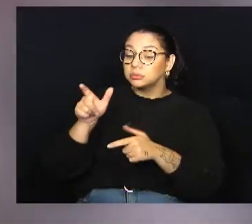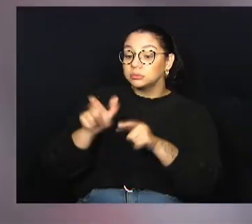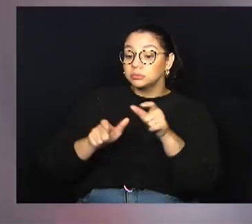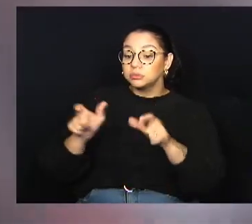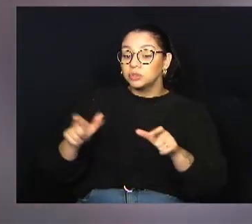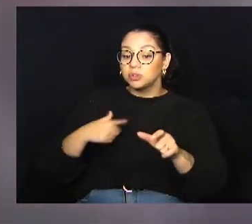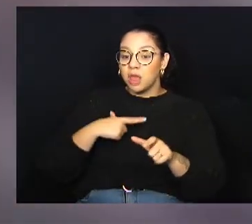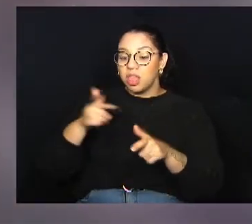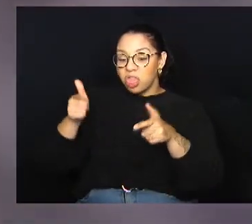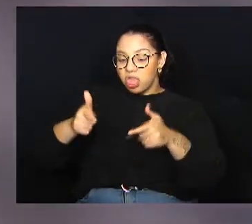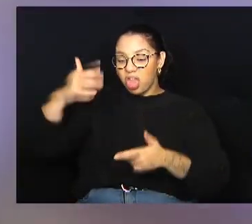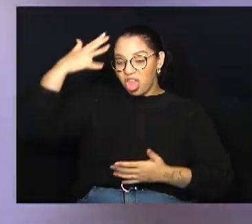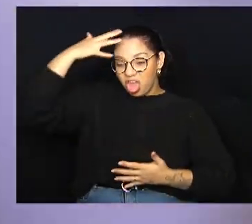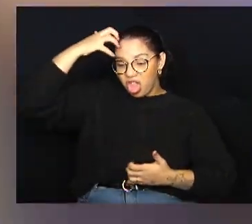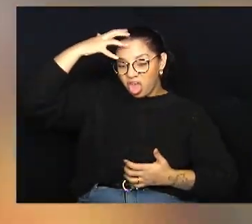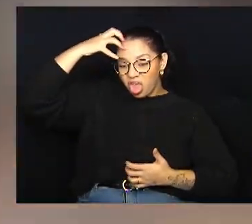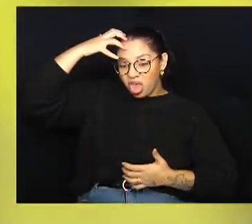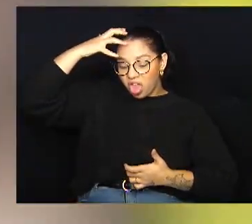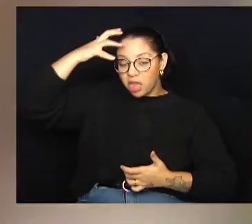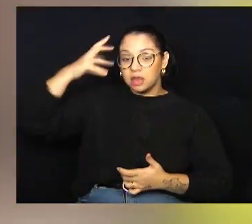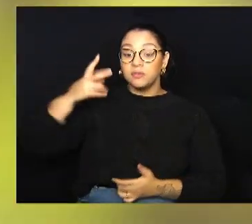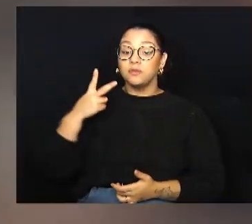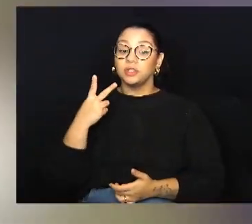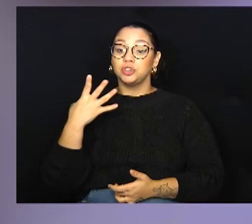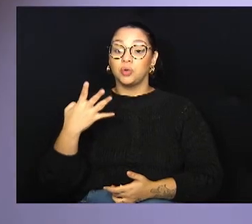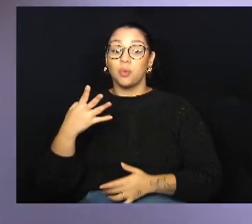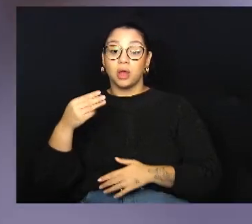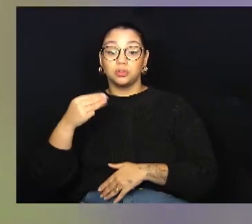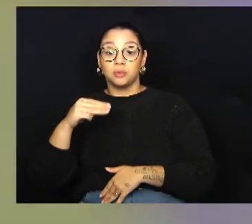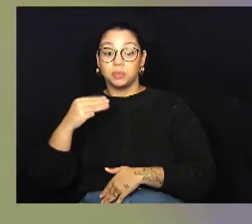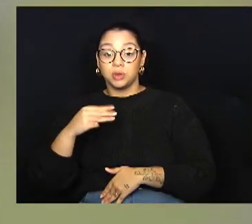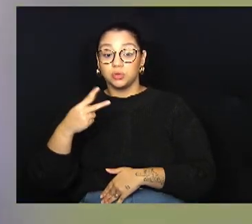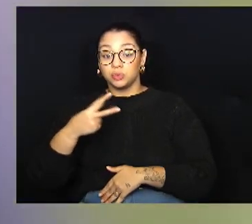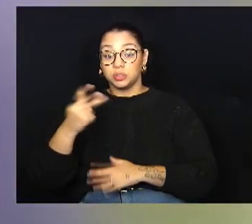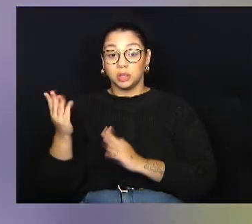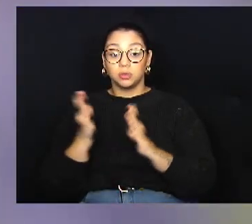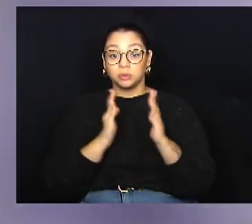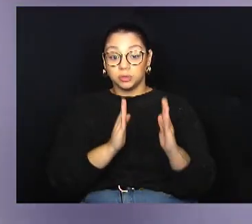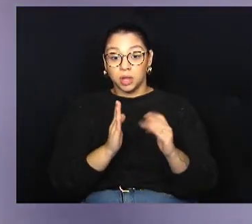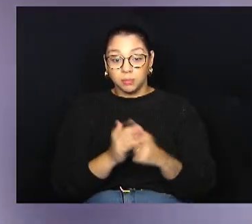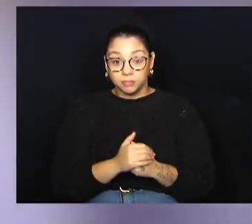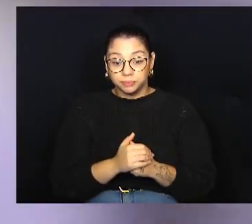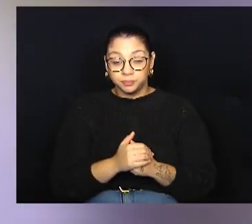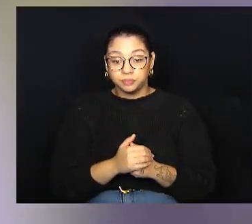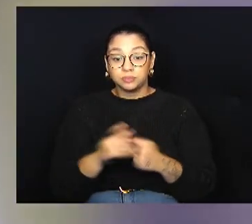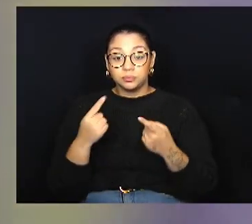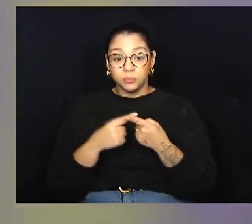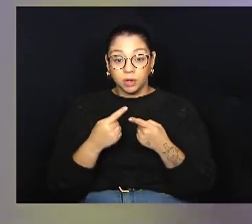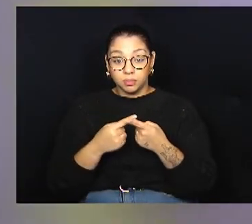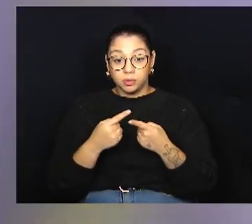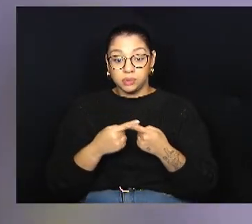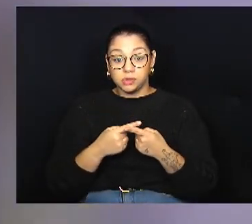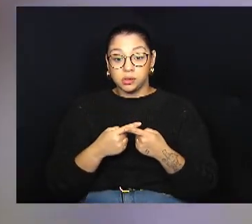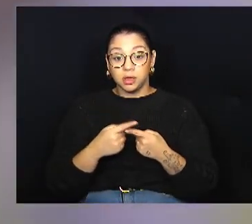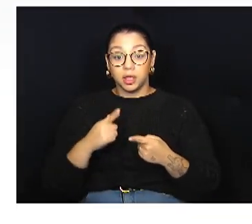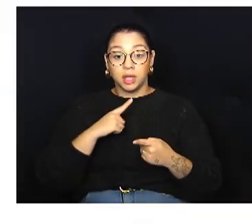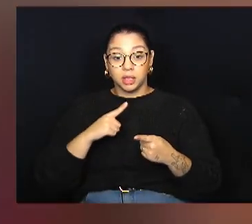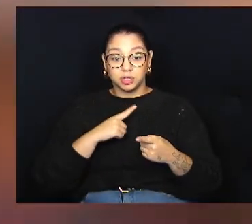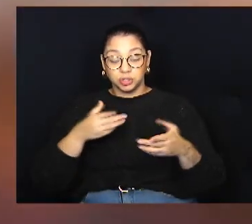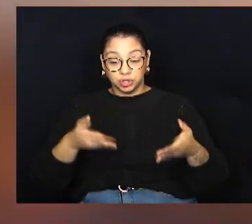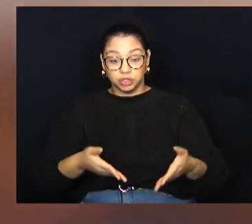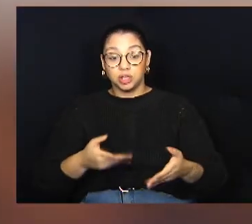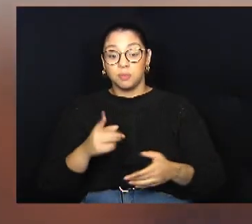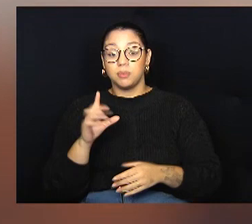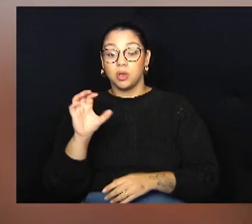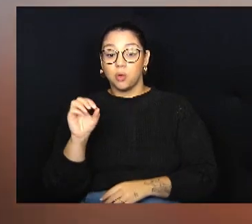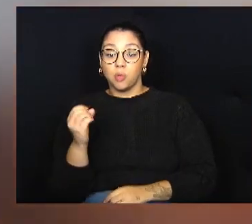de macaco aos 24 minutos do segundo tempo, quando o time da casa vencia o Real Madrid por 1-0. O atleta